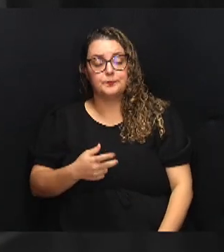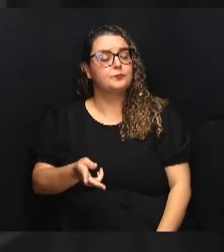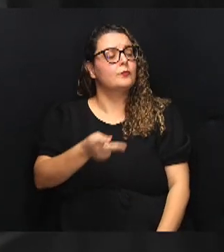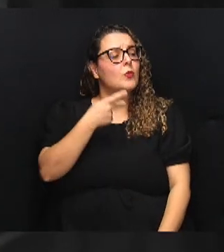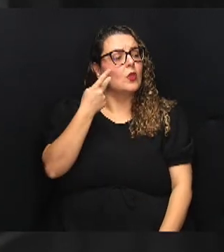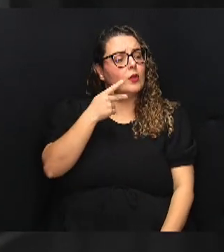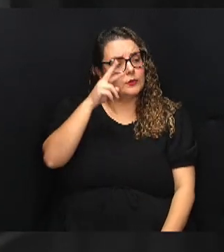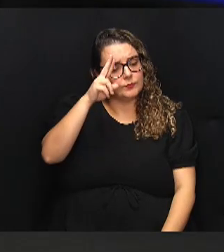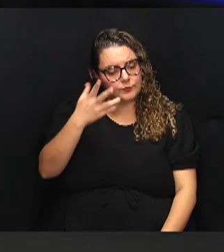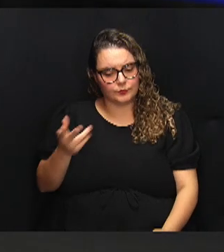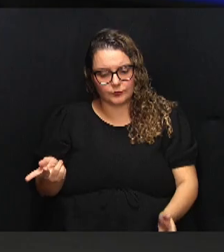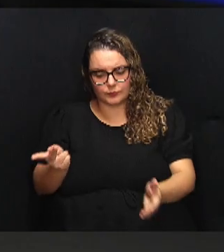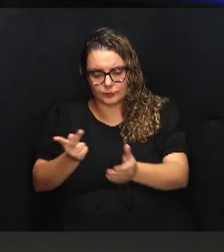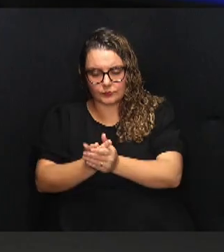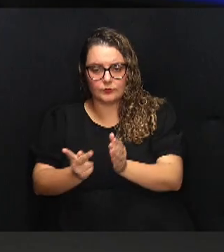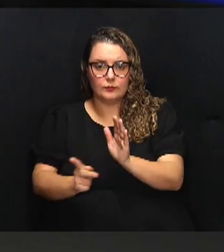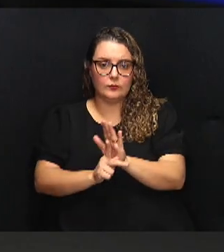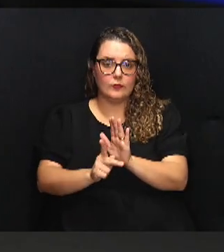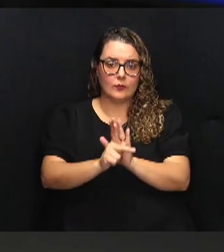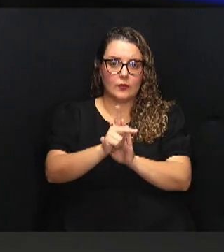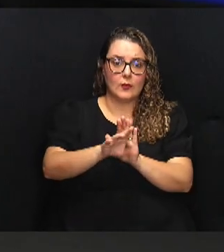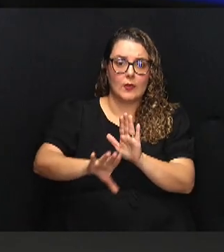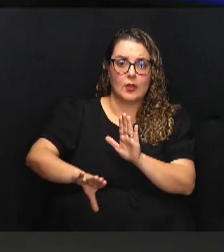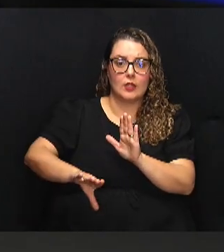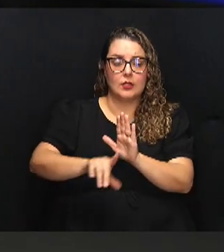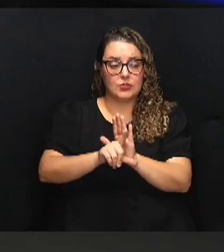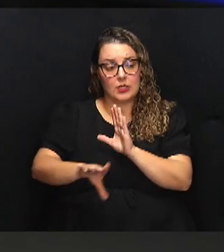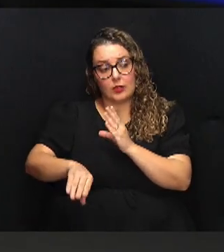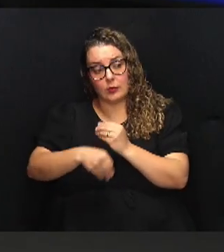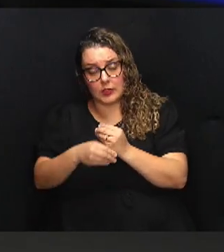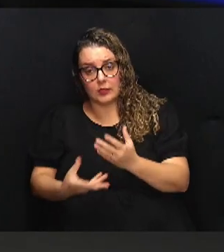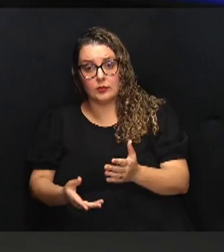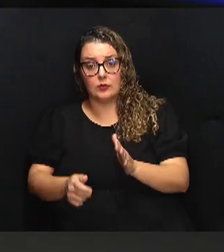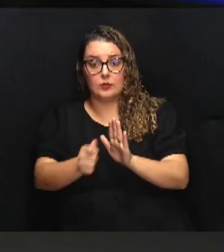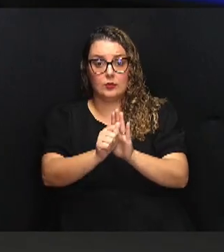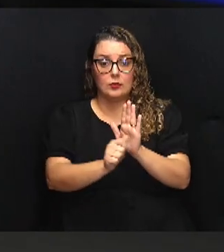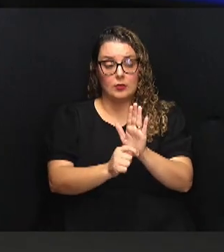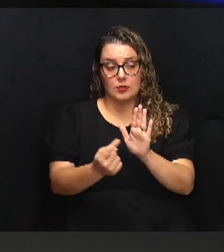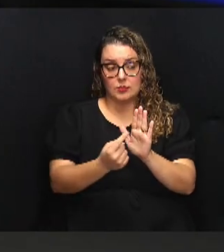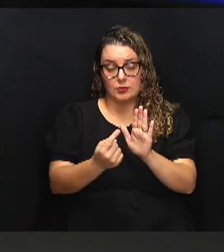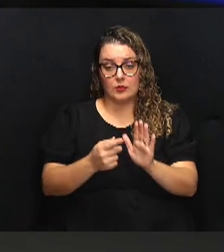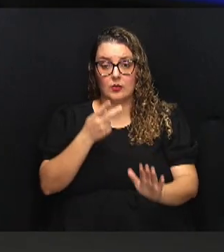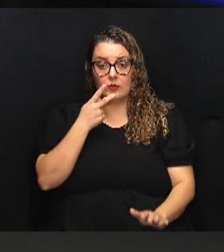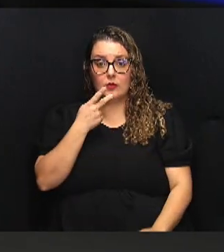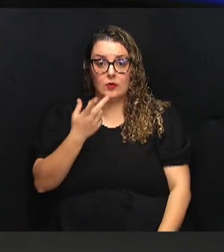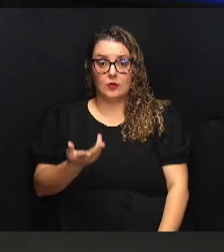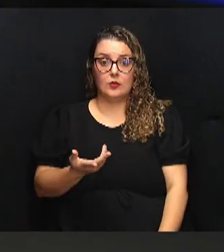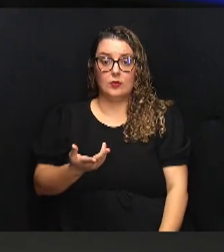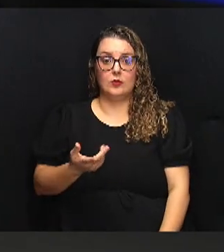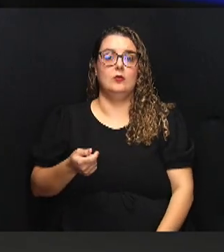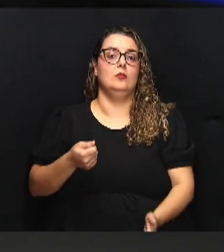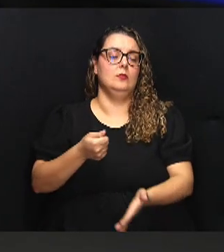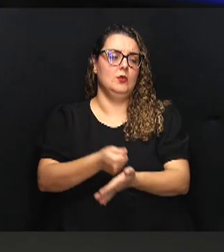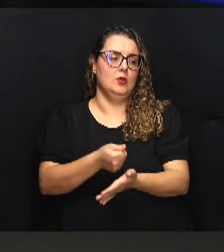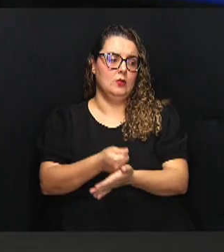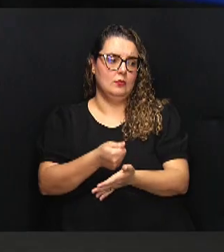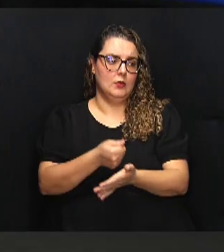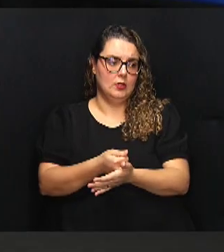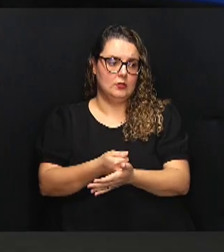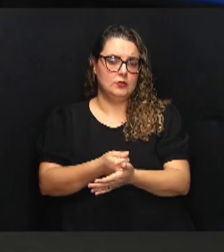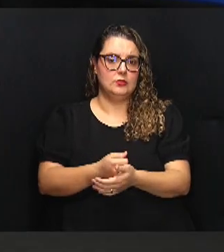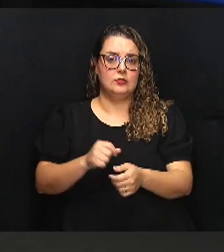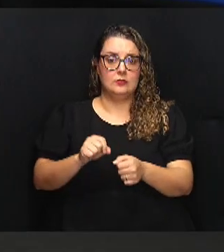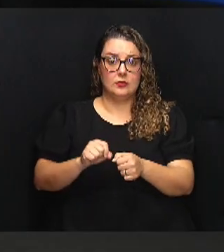o senhor protocolou um projeto de lei complementar que logo no artigo 1º ele fala sobre uma obrigatoriedade da